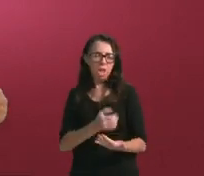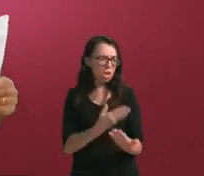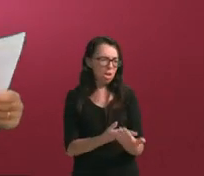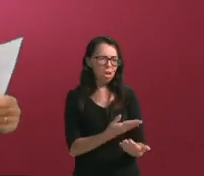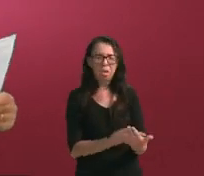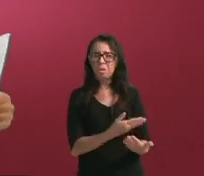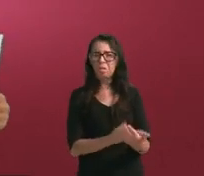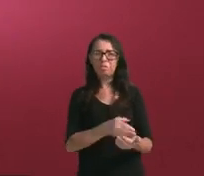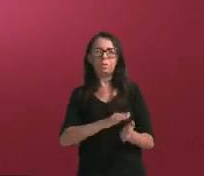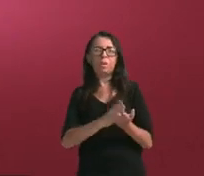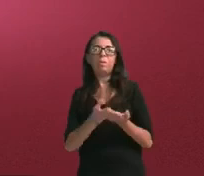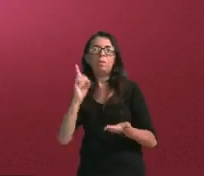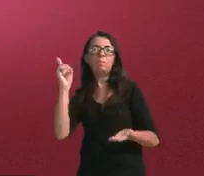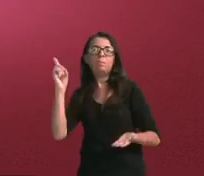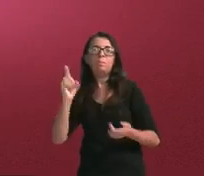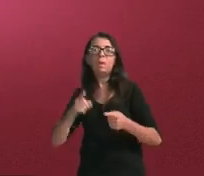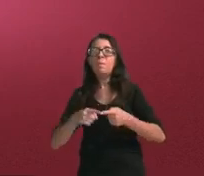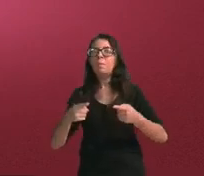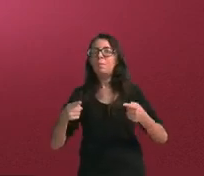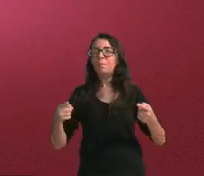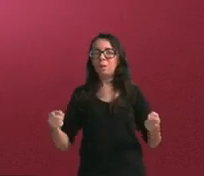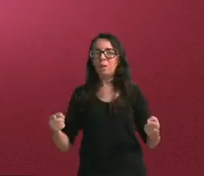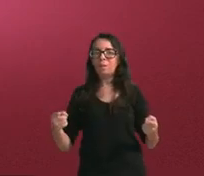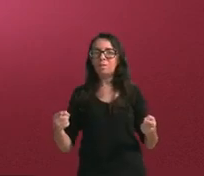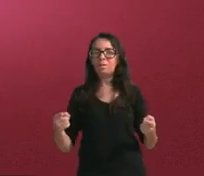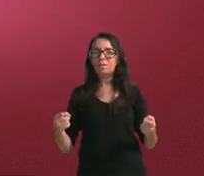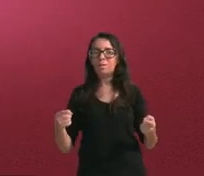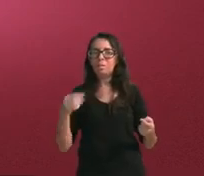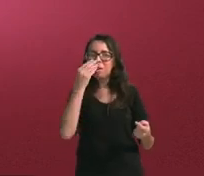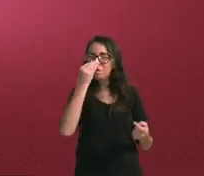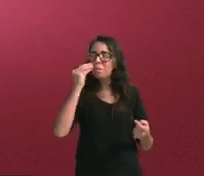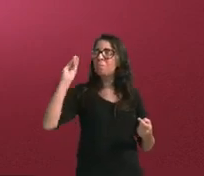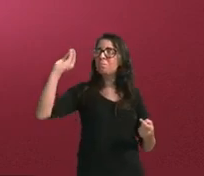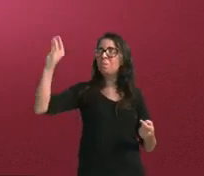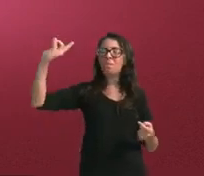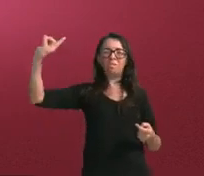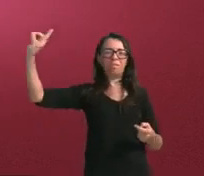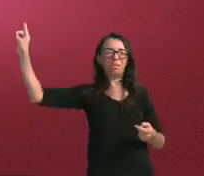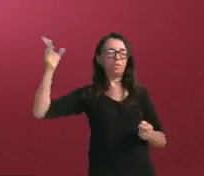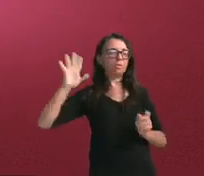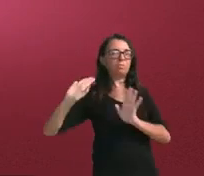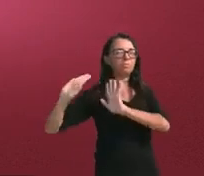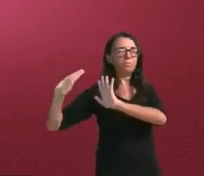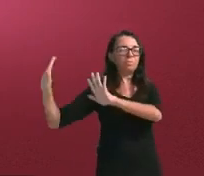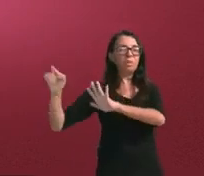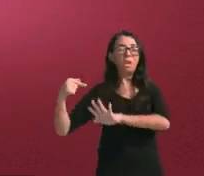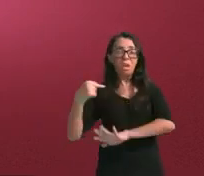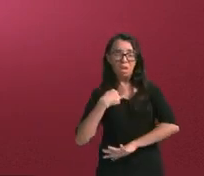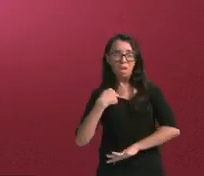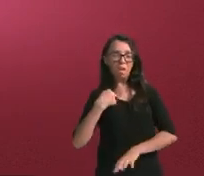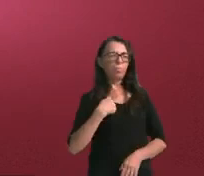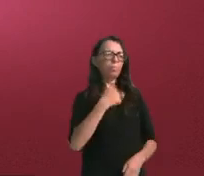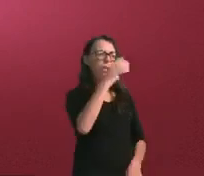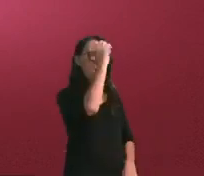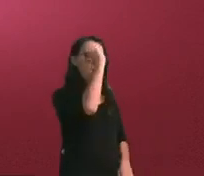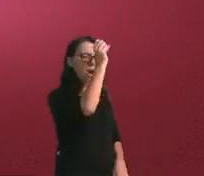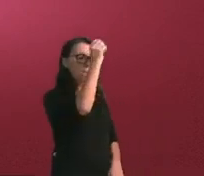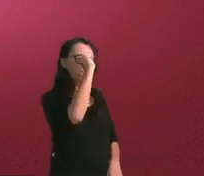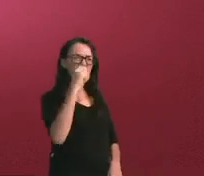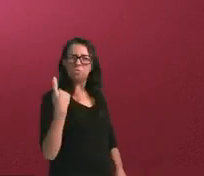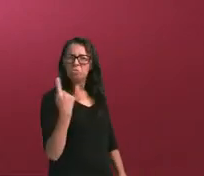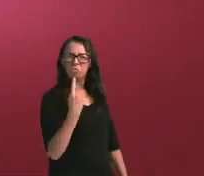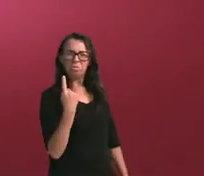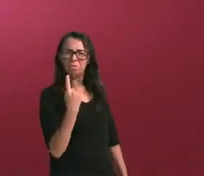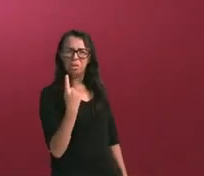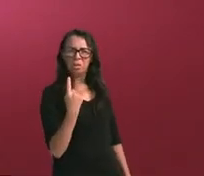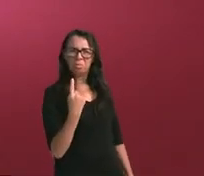Deus manifeste o seu poder na minha vida e na tua vida, né? Então, nós